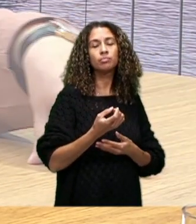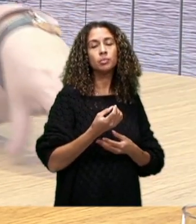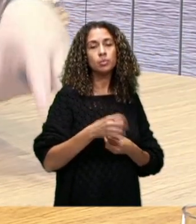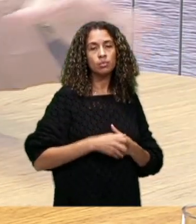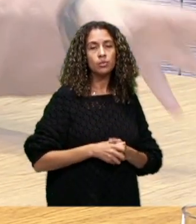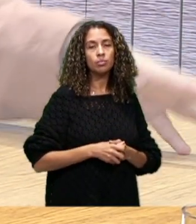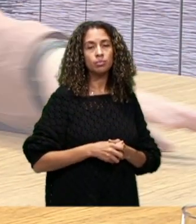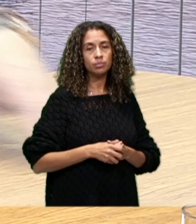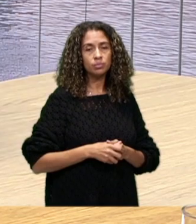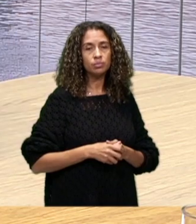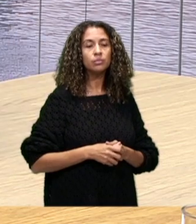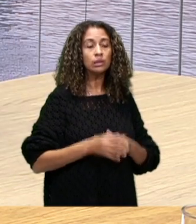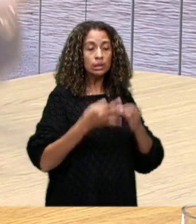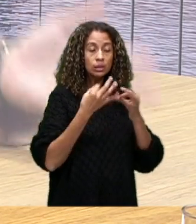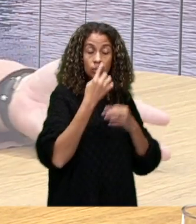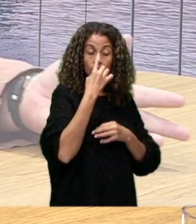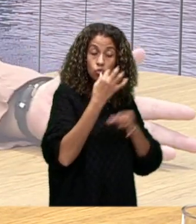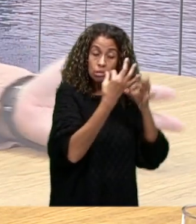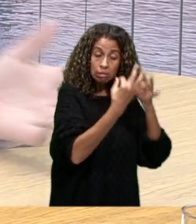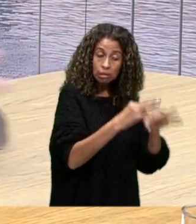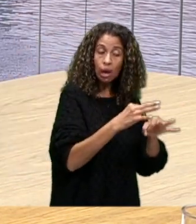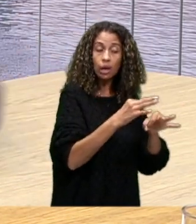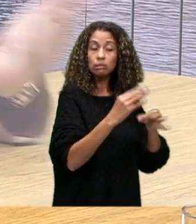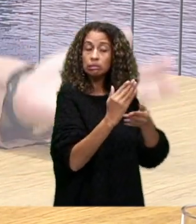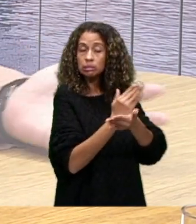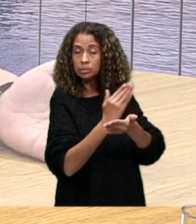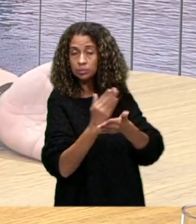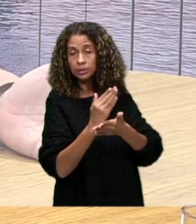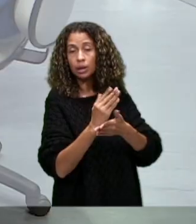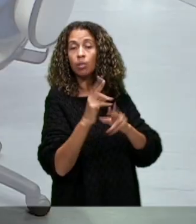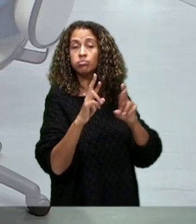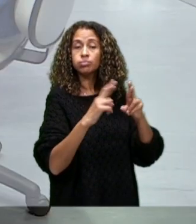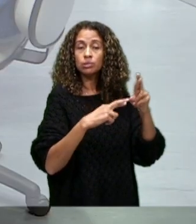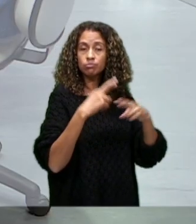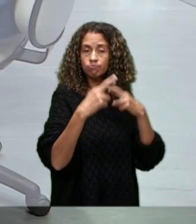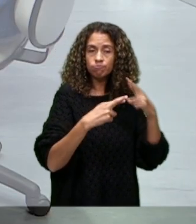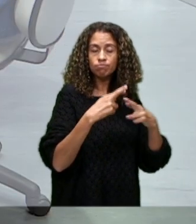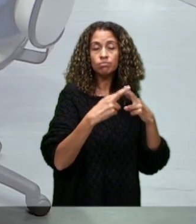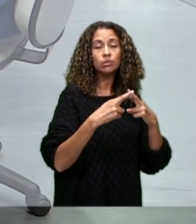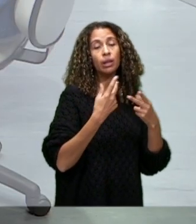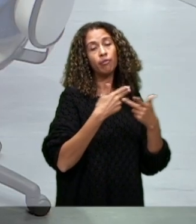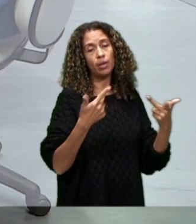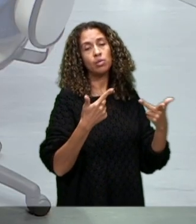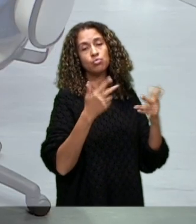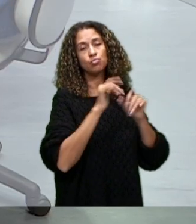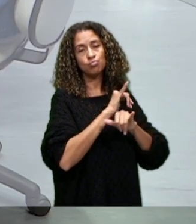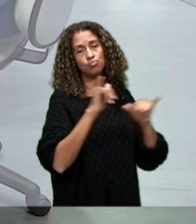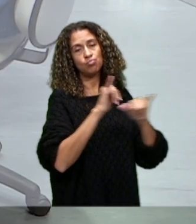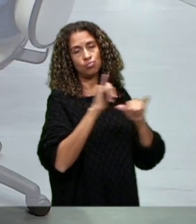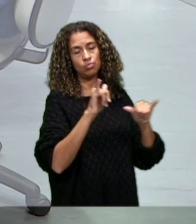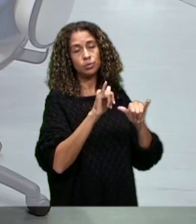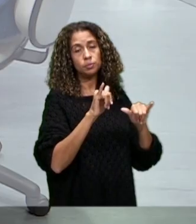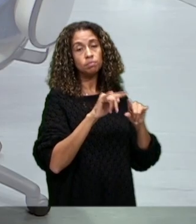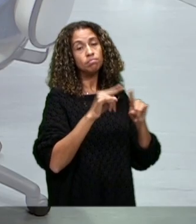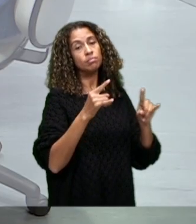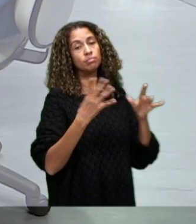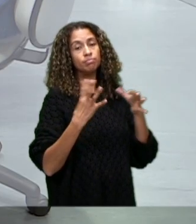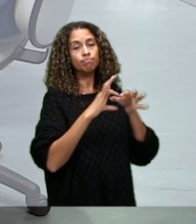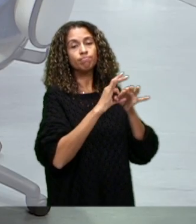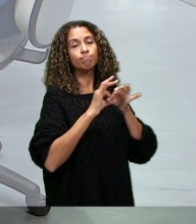o descarte correto e tudo mais, que são várias campanhas que a gente tem. Só que a integralização,